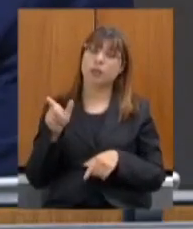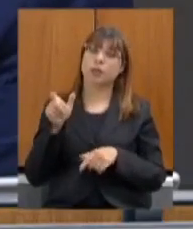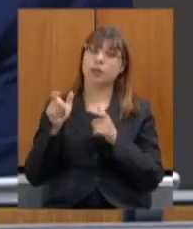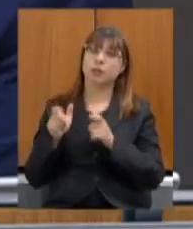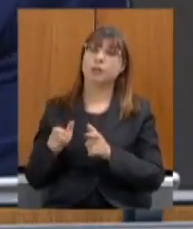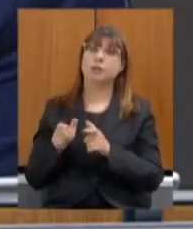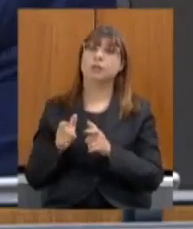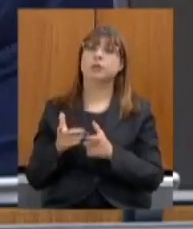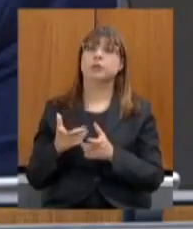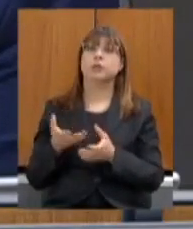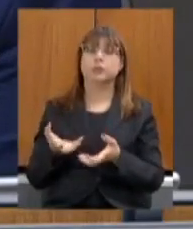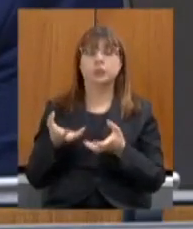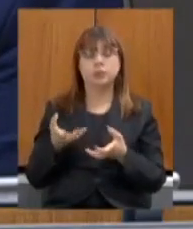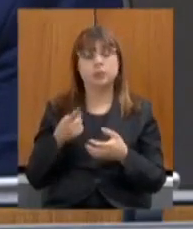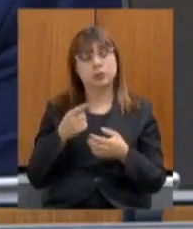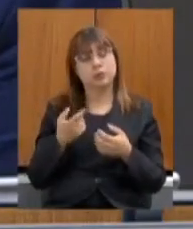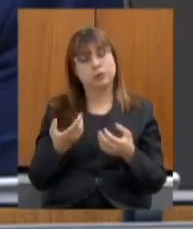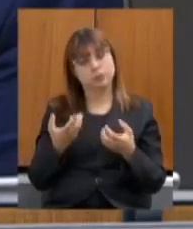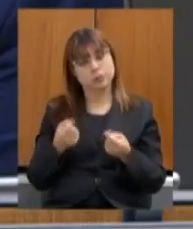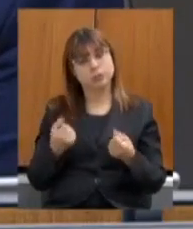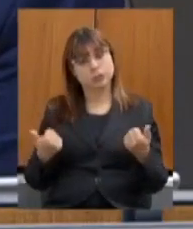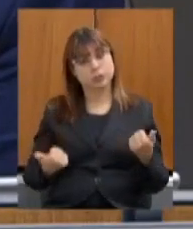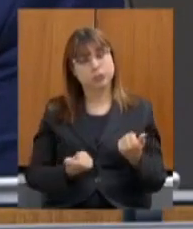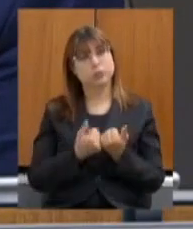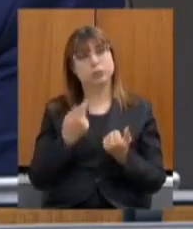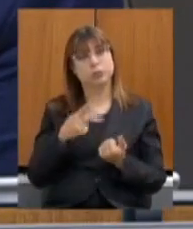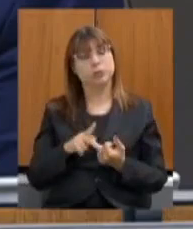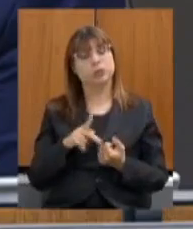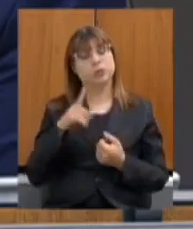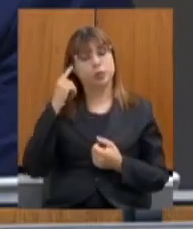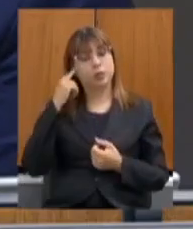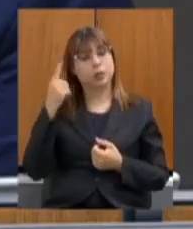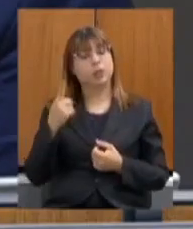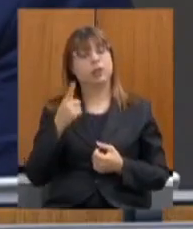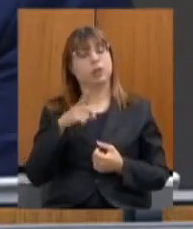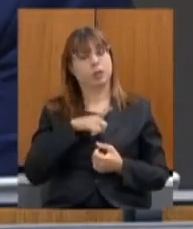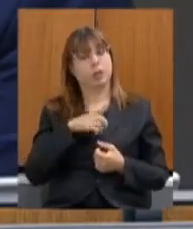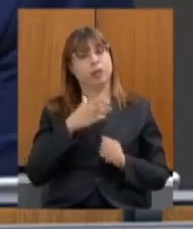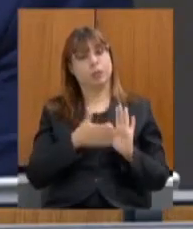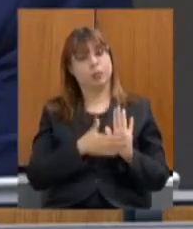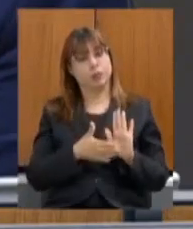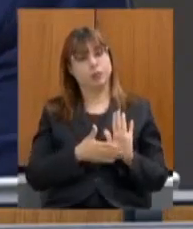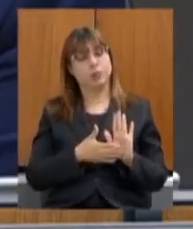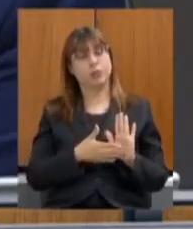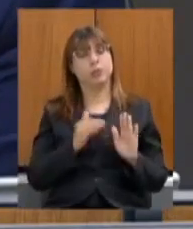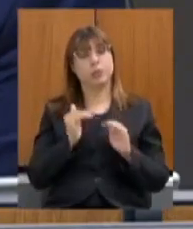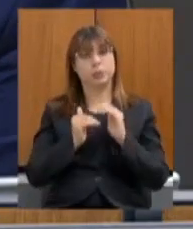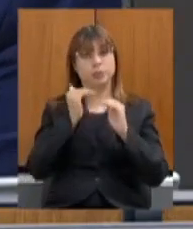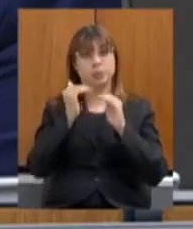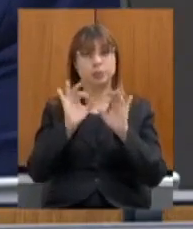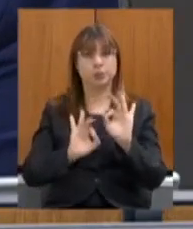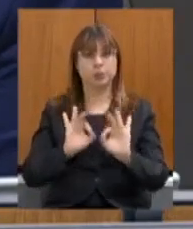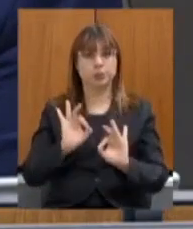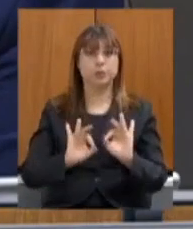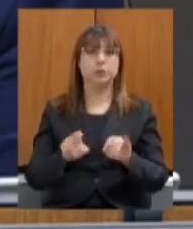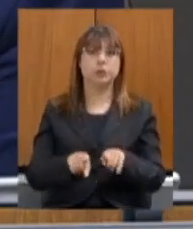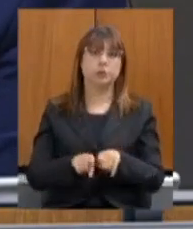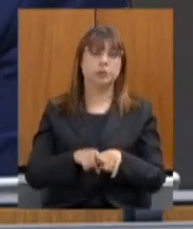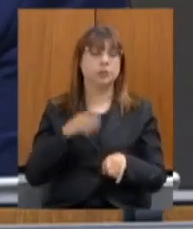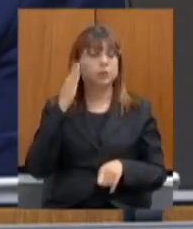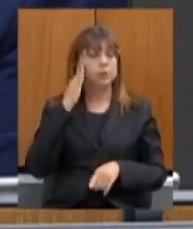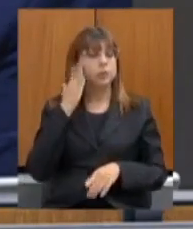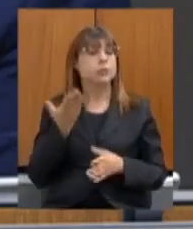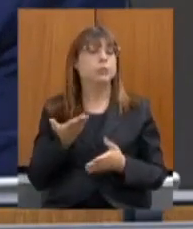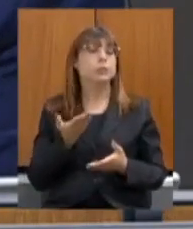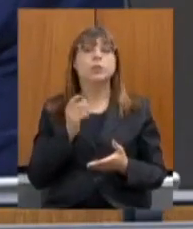gostaríamos imensamente de contar com o apoio do senhor, com as ideias que o senhor tiver para propor em relação a este plano de desenvolvimento e também ouvi-lo a